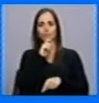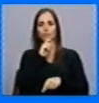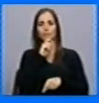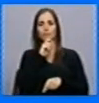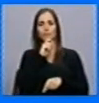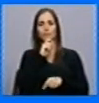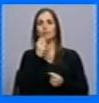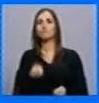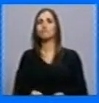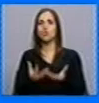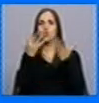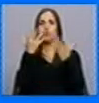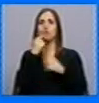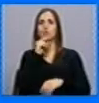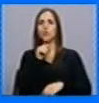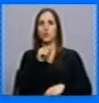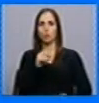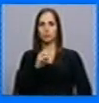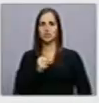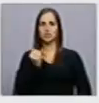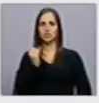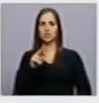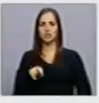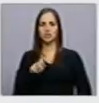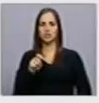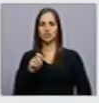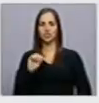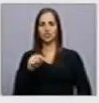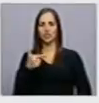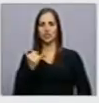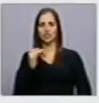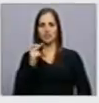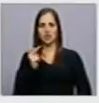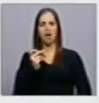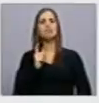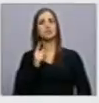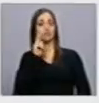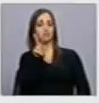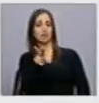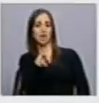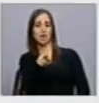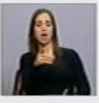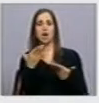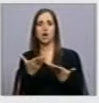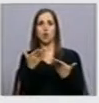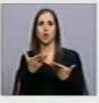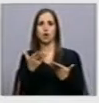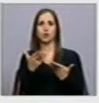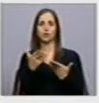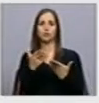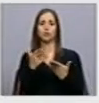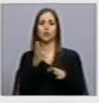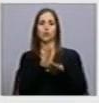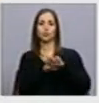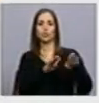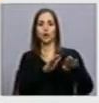a criação de uma coisa chamada sinestia. E o que é a sinestia? Olha, precisamente esta imagem que nós estamos a ver. Nós estamos a ver do lado esquerdo à frente um